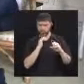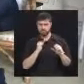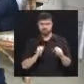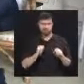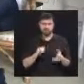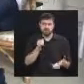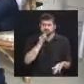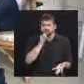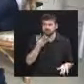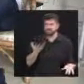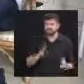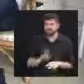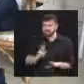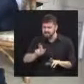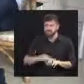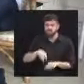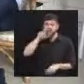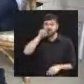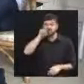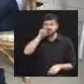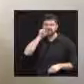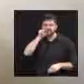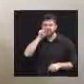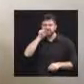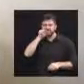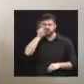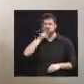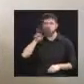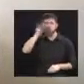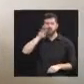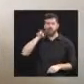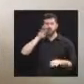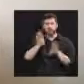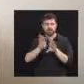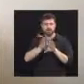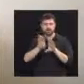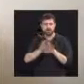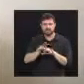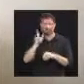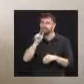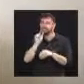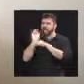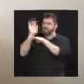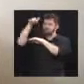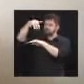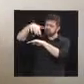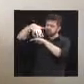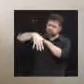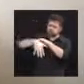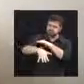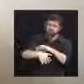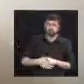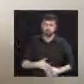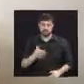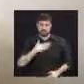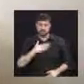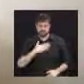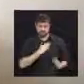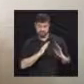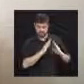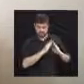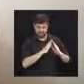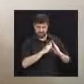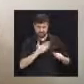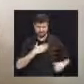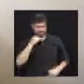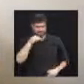vocal, caindo, pode ser um passarinho cantando. Minha mulher não gosta muito, mas eu tenho um pomar no fundo de